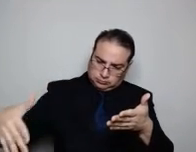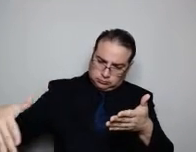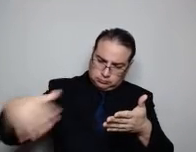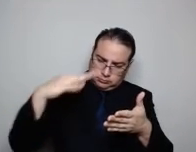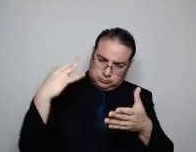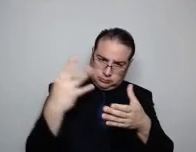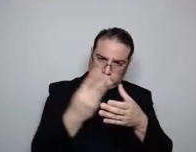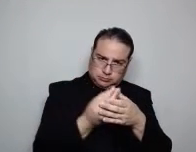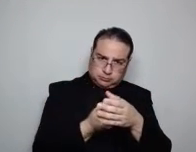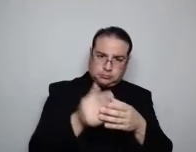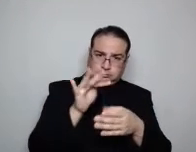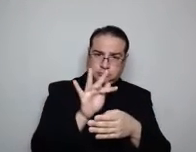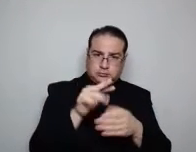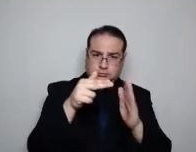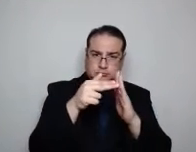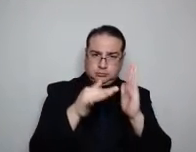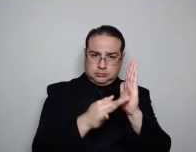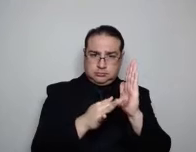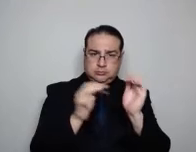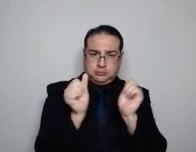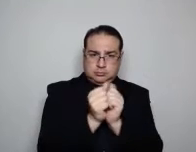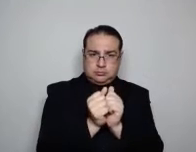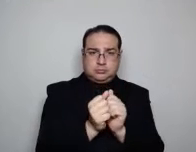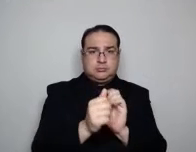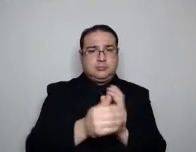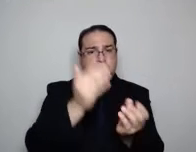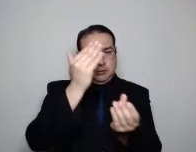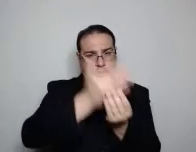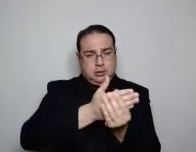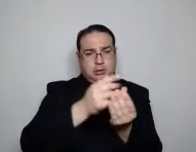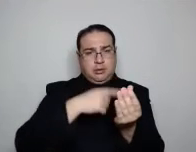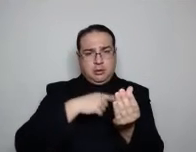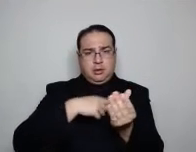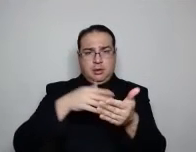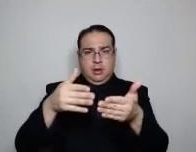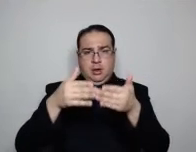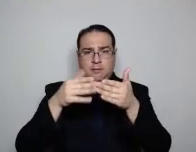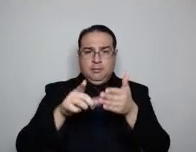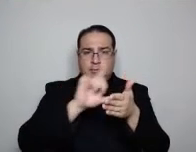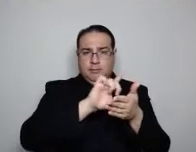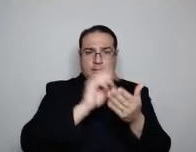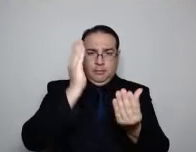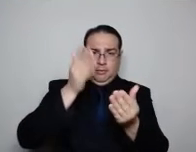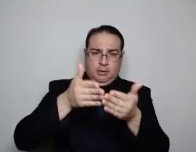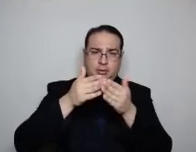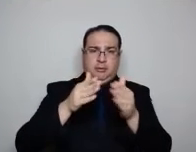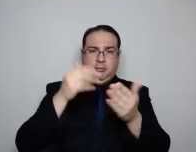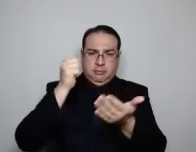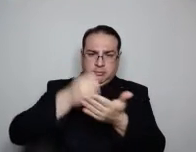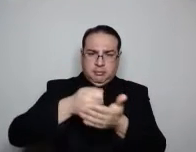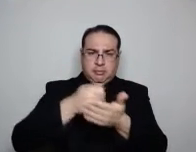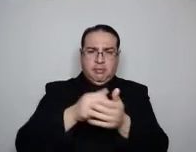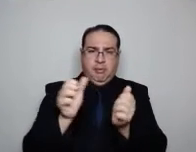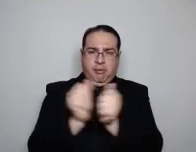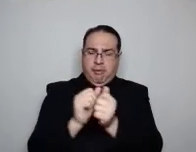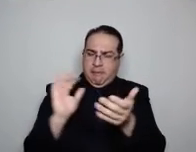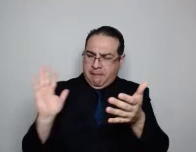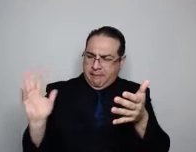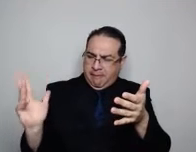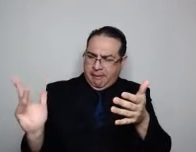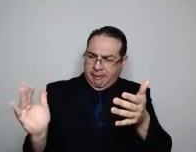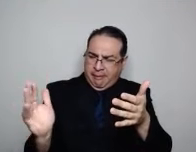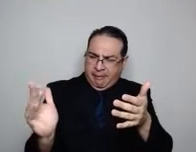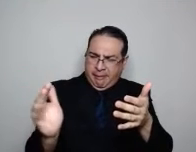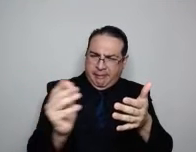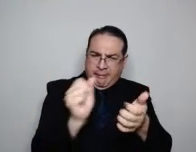ao processo foram solicitados pagamento à prefeitura, foram juntados